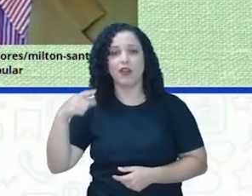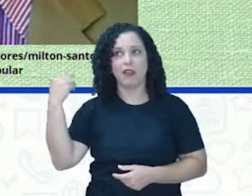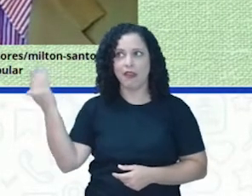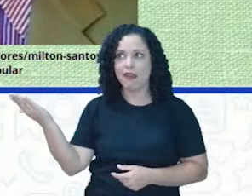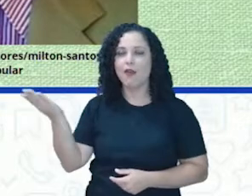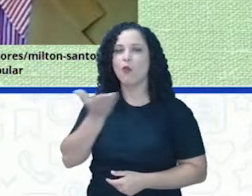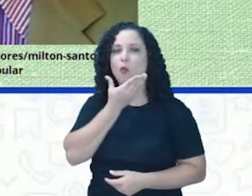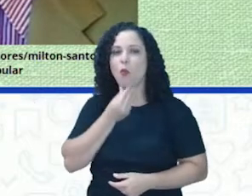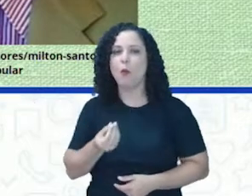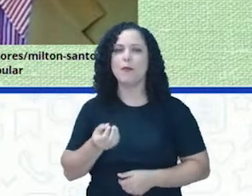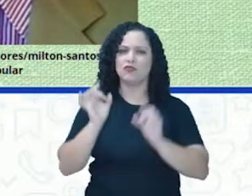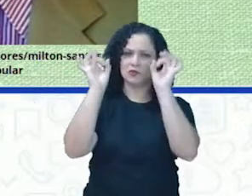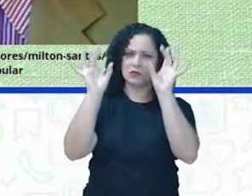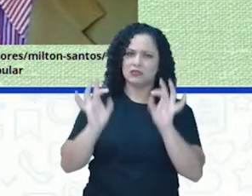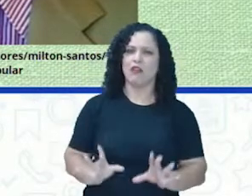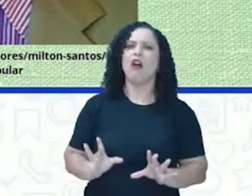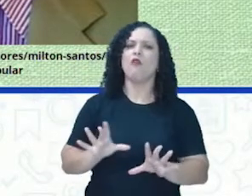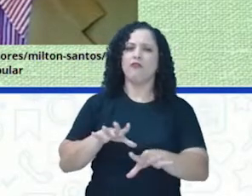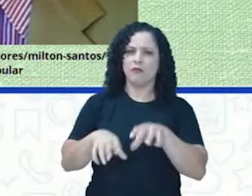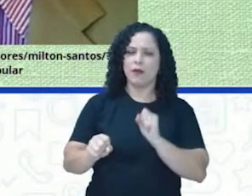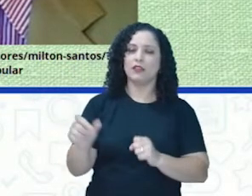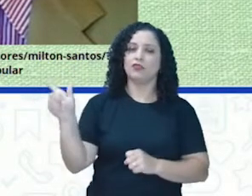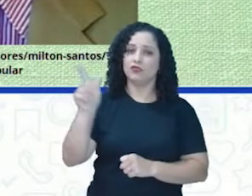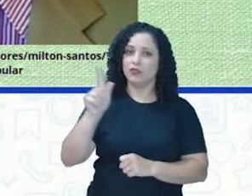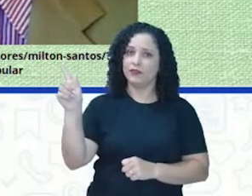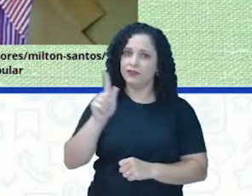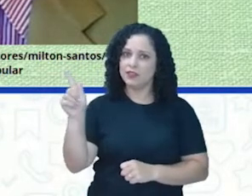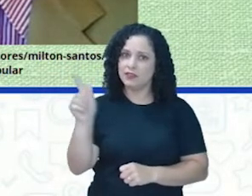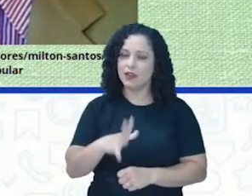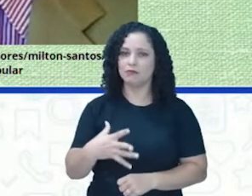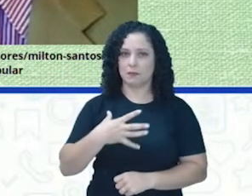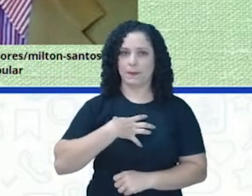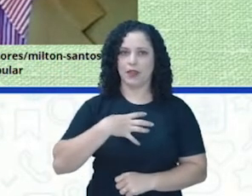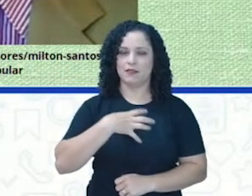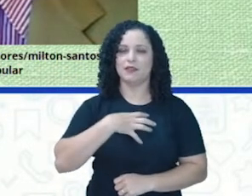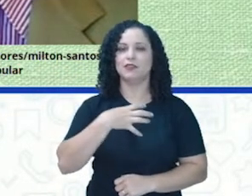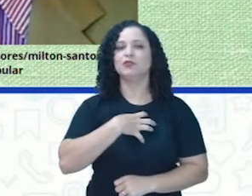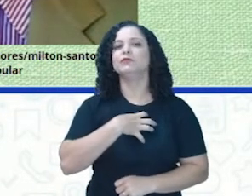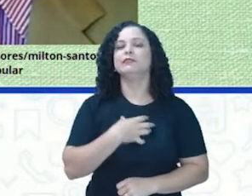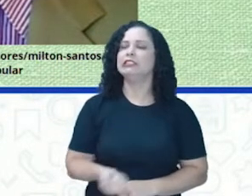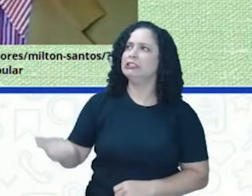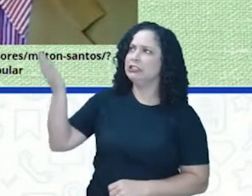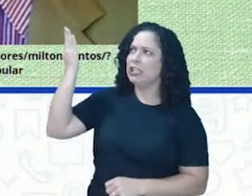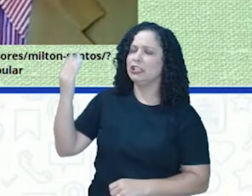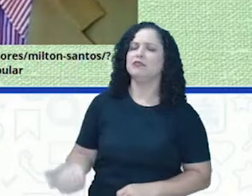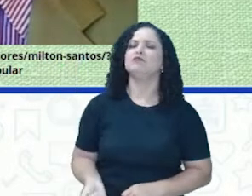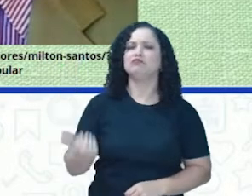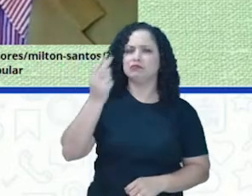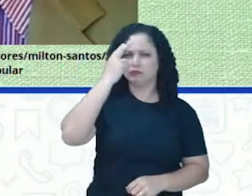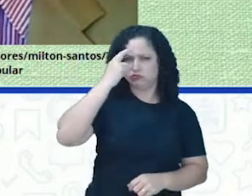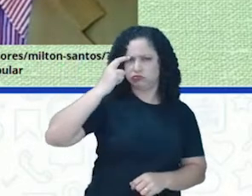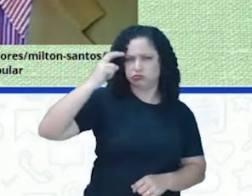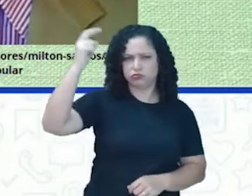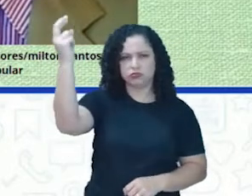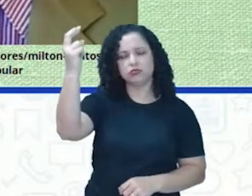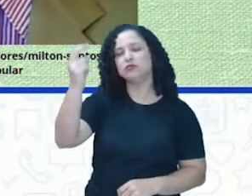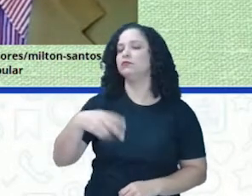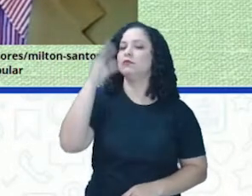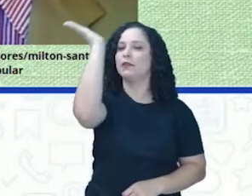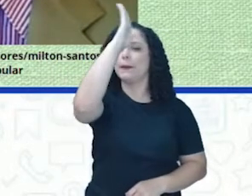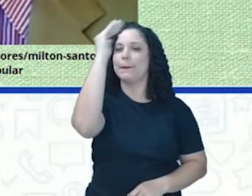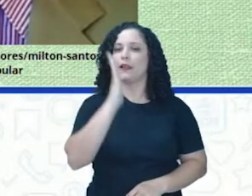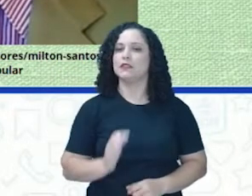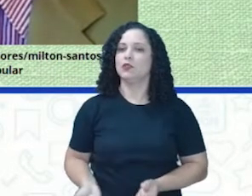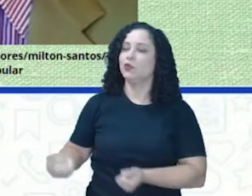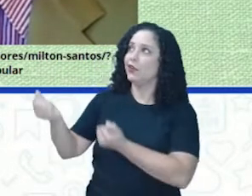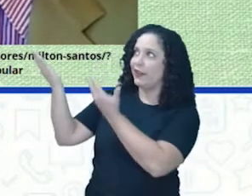baiano, nordestino, né? E ele é um dos mais importantes geógrafos teóricos da geografia no Brasil. Ao lado